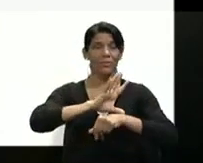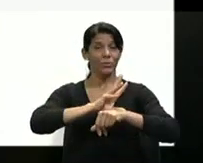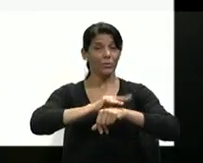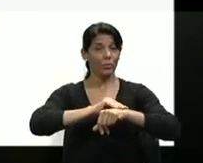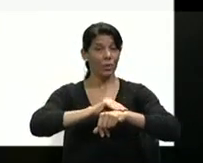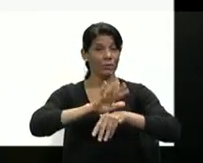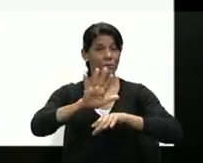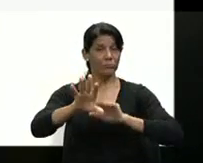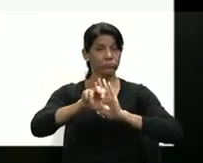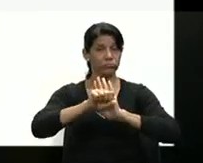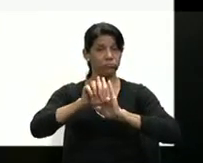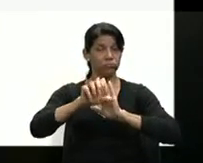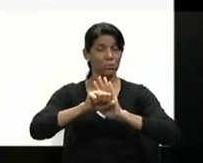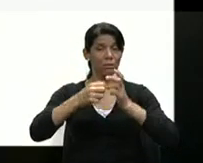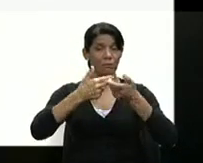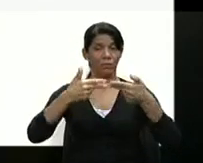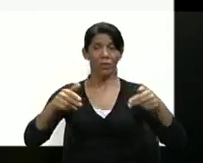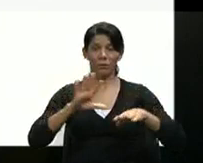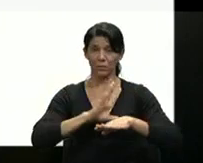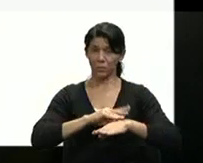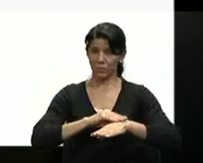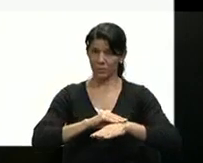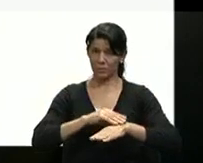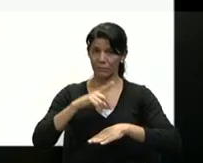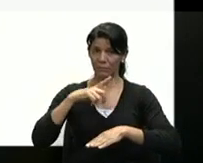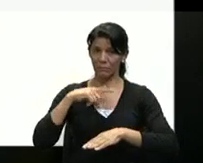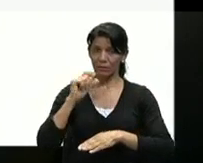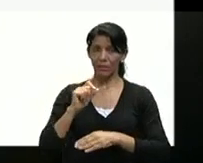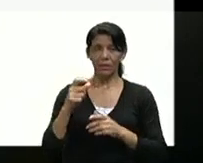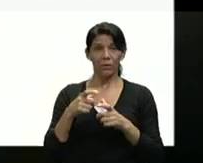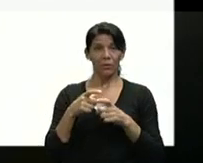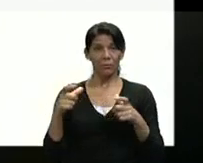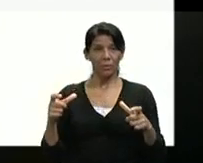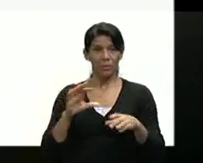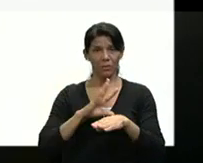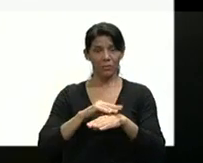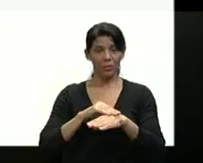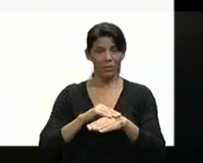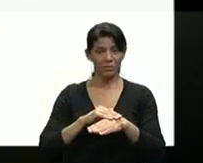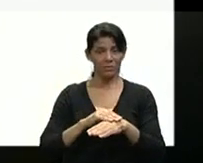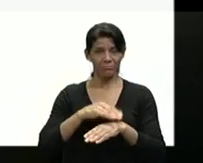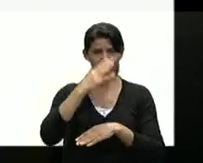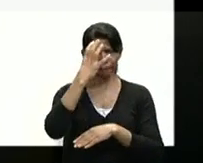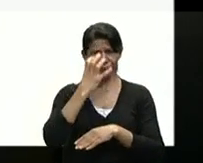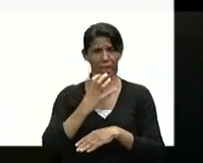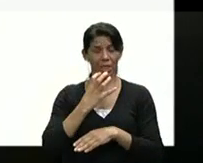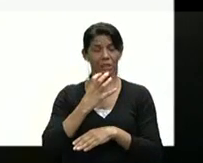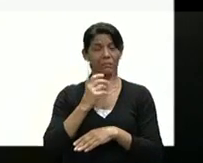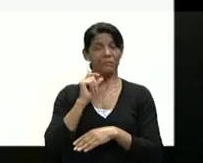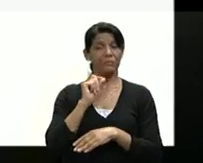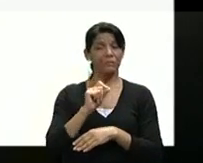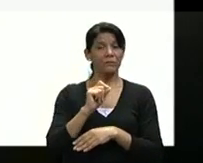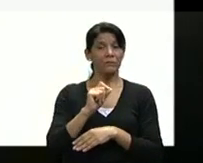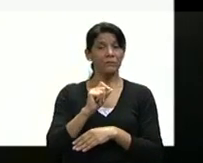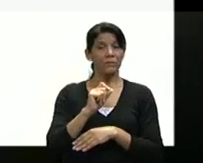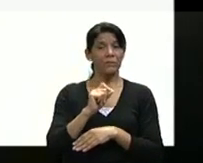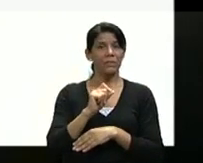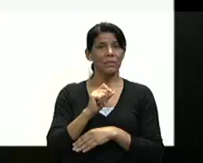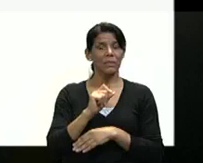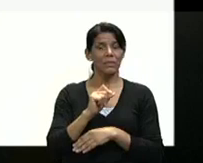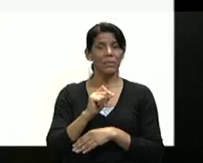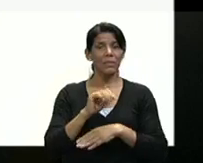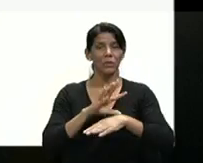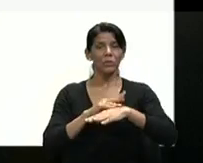epidemiológica, onde nós temos, além do aumento das doenças crônicas não transmissíveis, né,